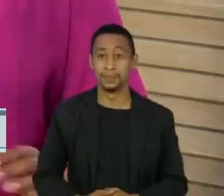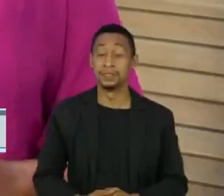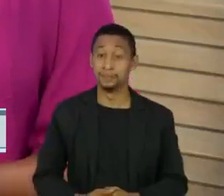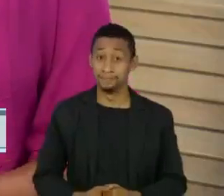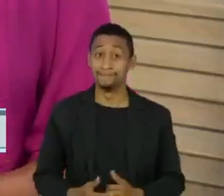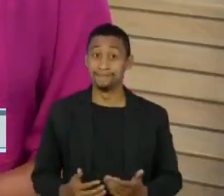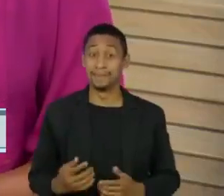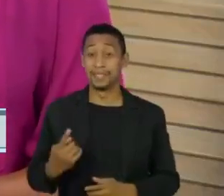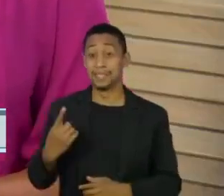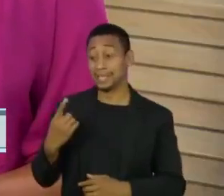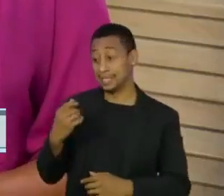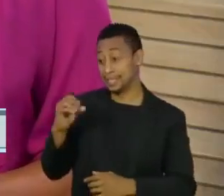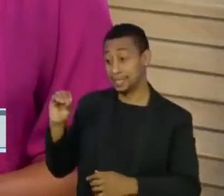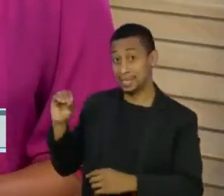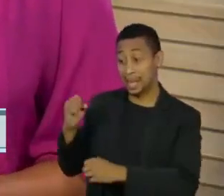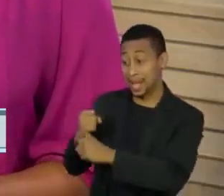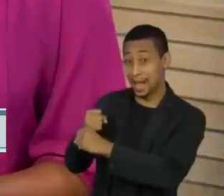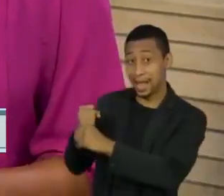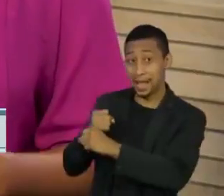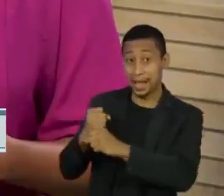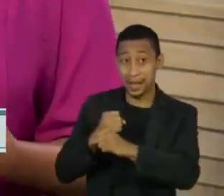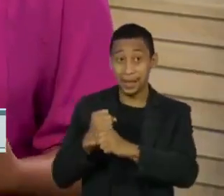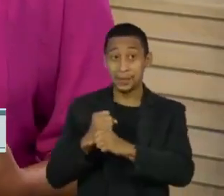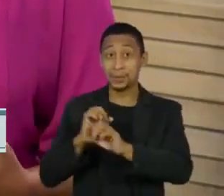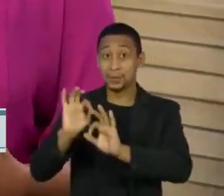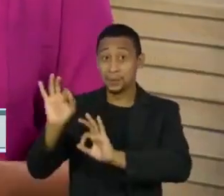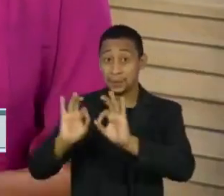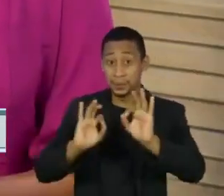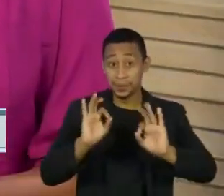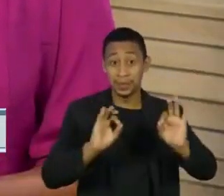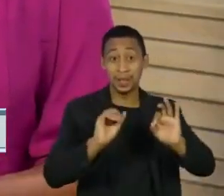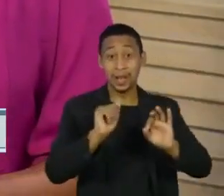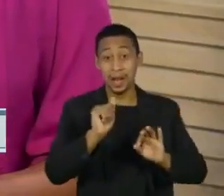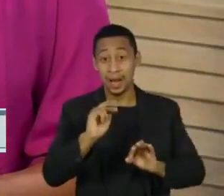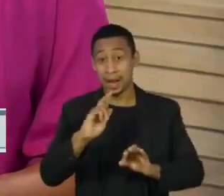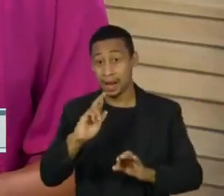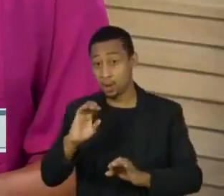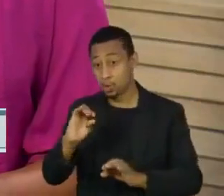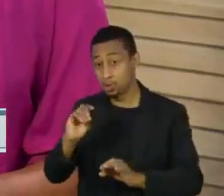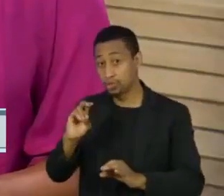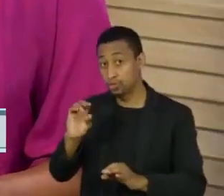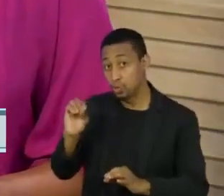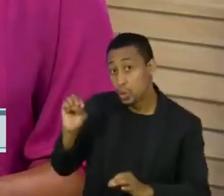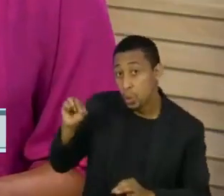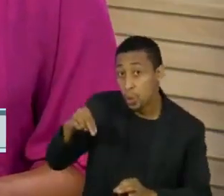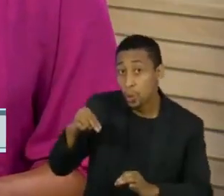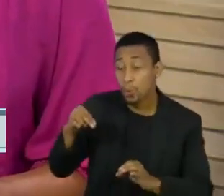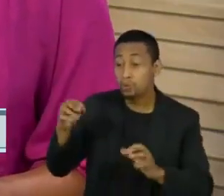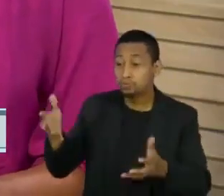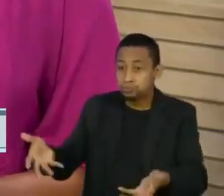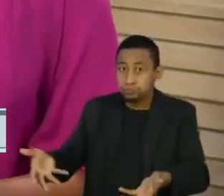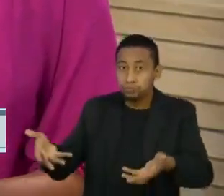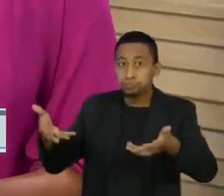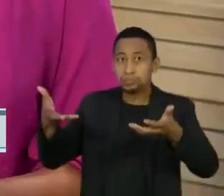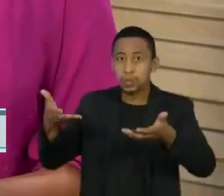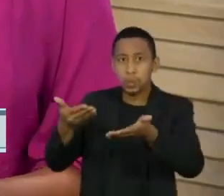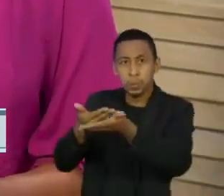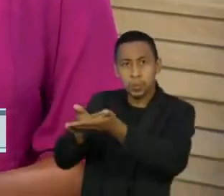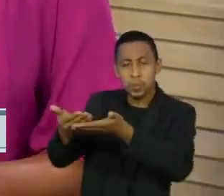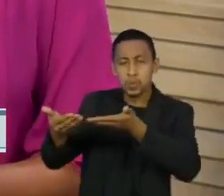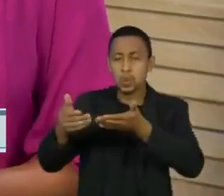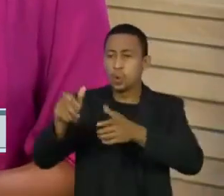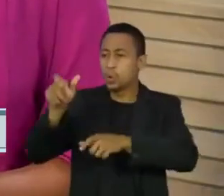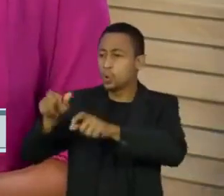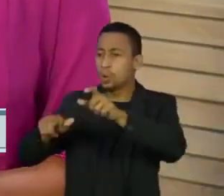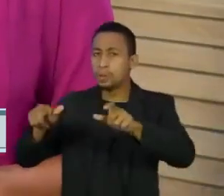Há exatamente 100 anos, o bandoneon, ou acordeon, como conhecemos aqui no Brasil, ganhava uma espécie de extensão humana,